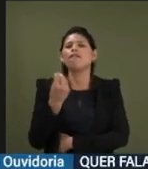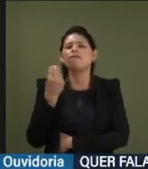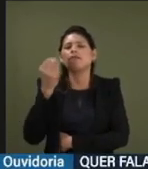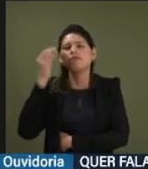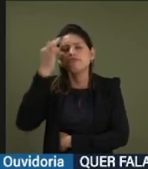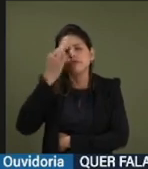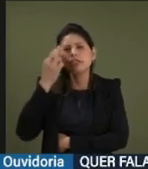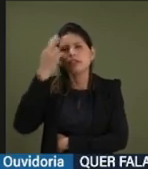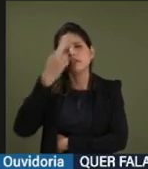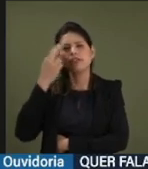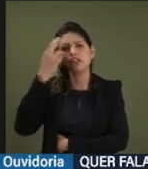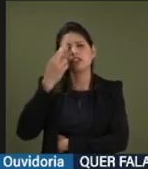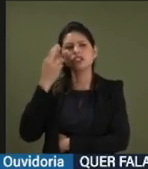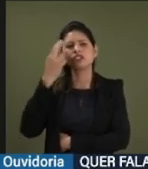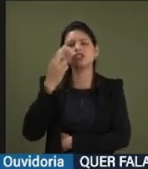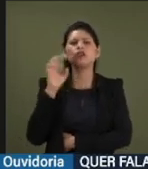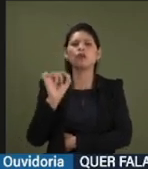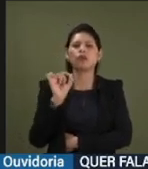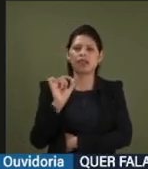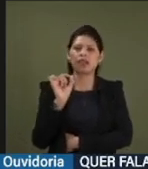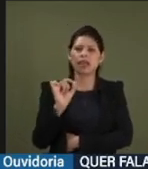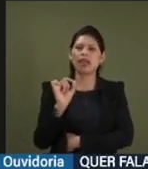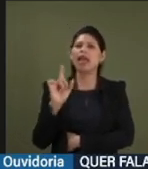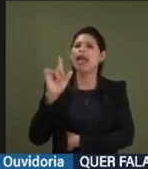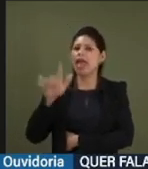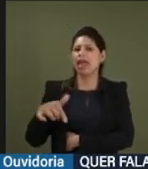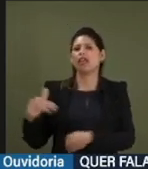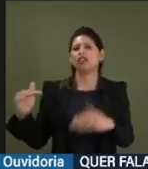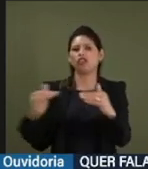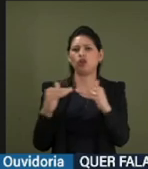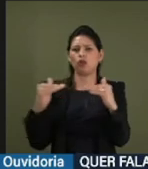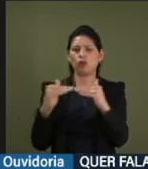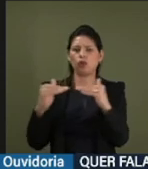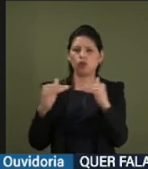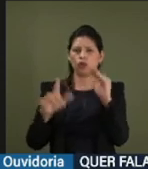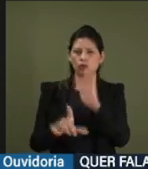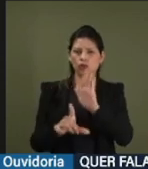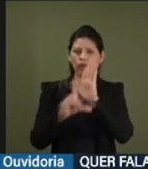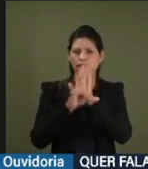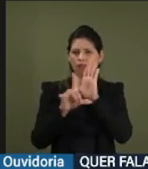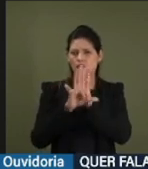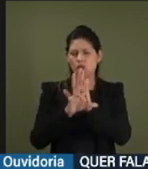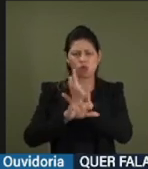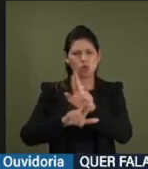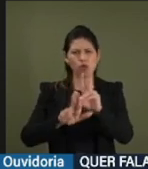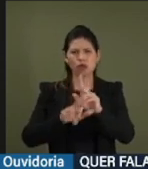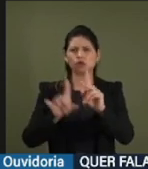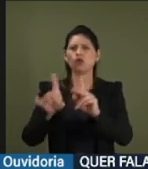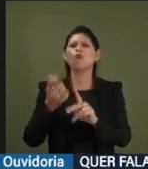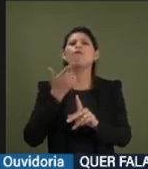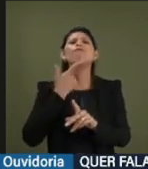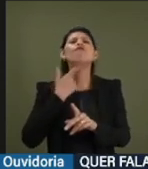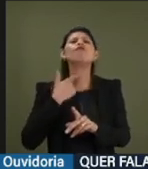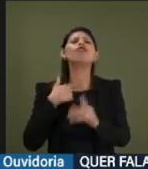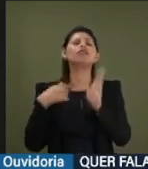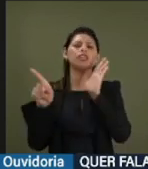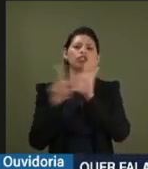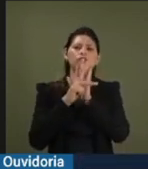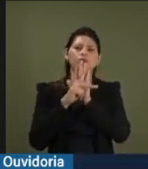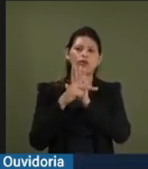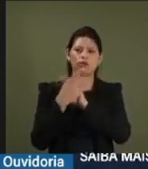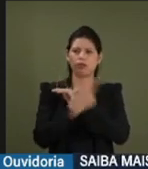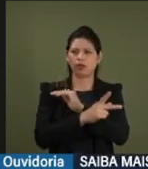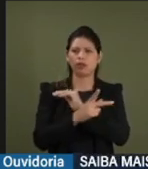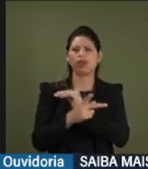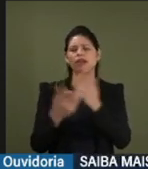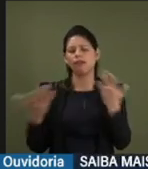reflexão e tomem as medidas de acordo com a lei e não de acordo com as suas vontades de poder pelo poder.